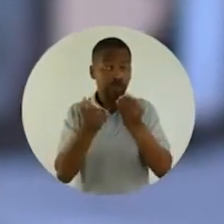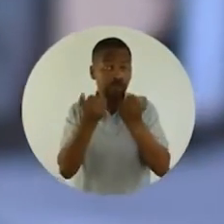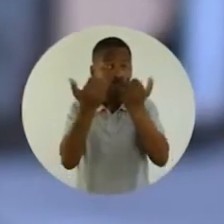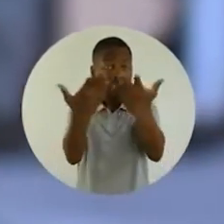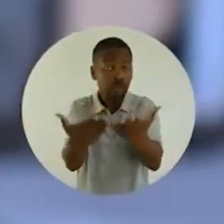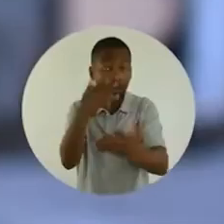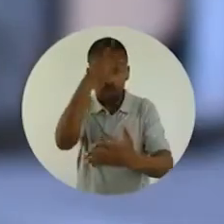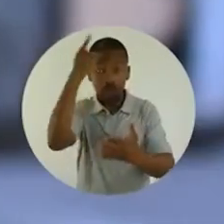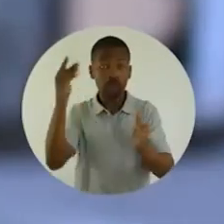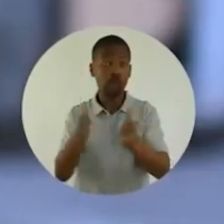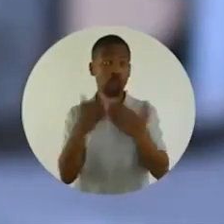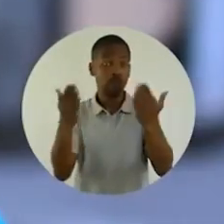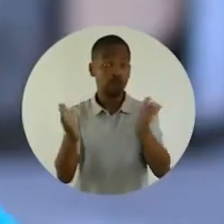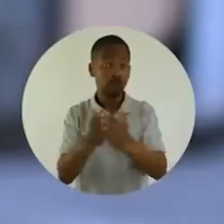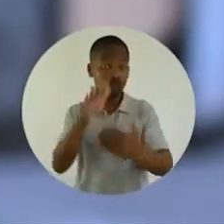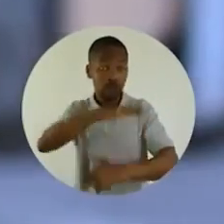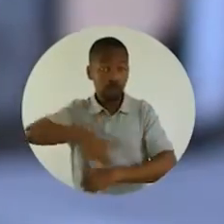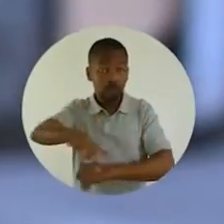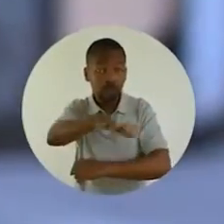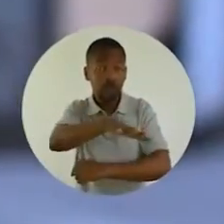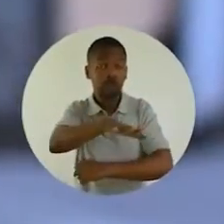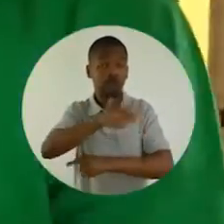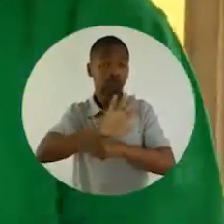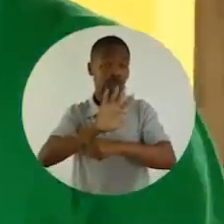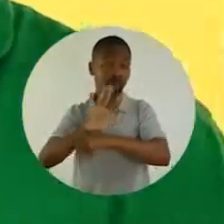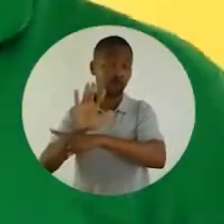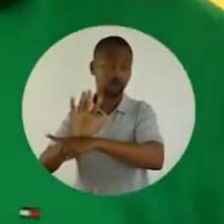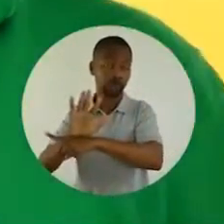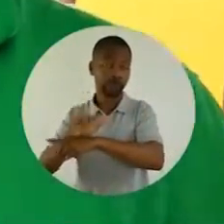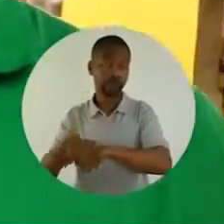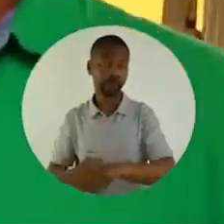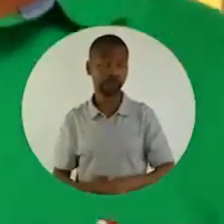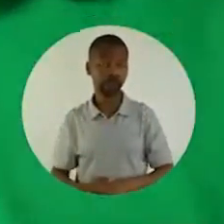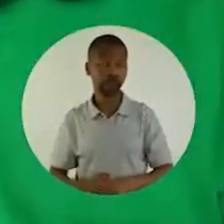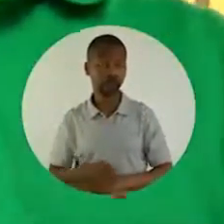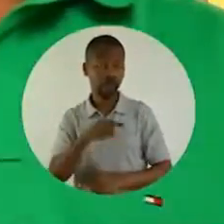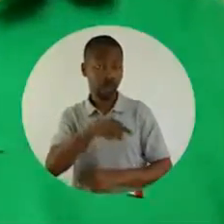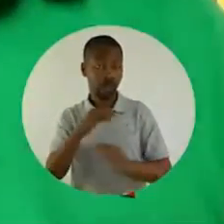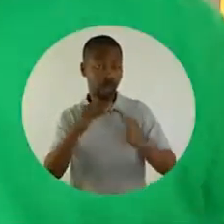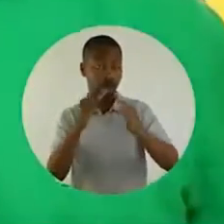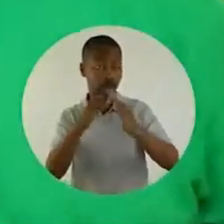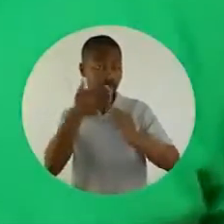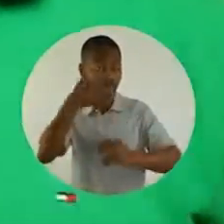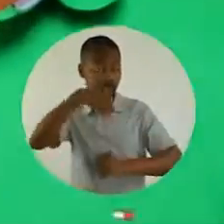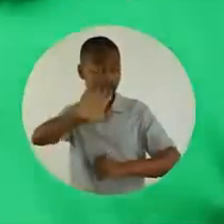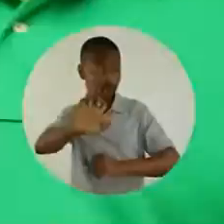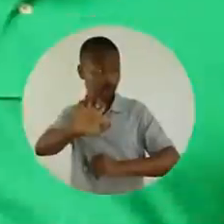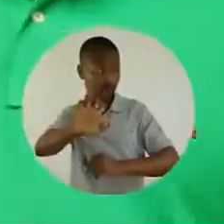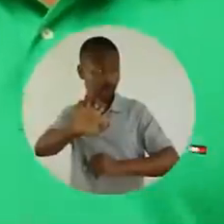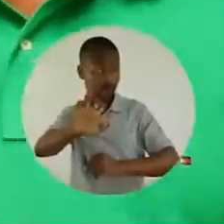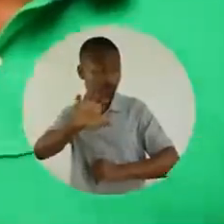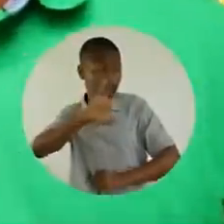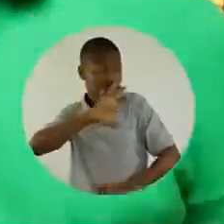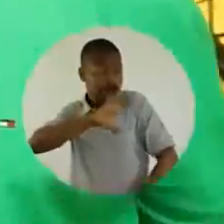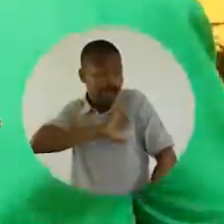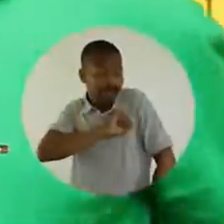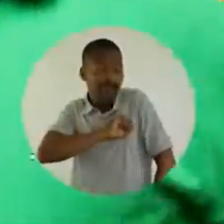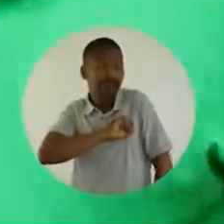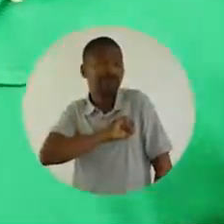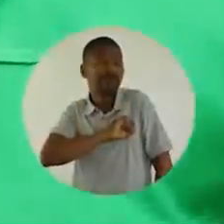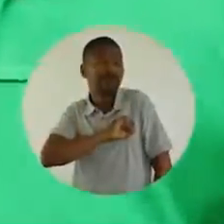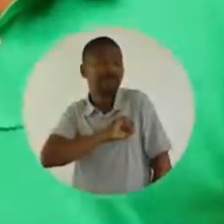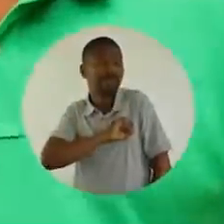casas das pessoas mais pobres. Na nossa área mesmo ajudava. Aqui agora é a casa da minha mãe. Minha mãezinha que eu tanto